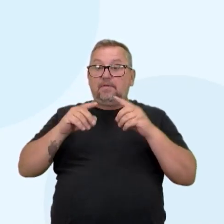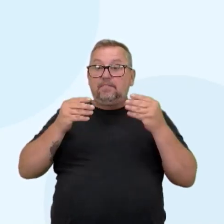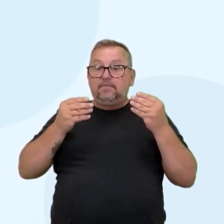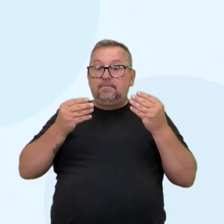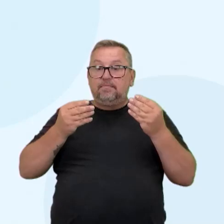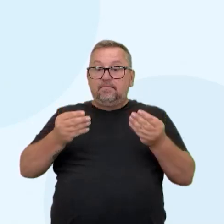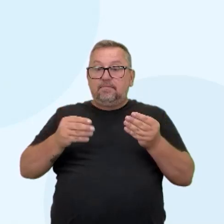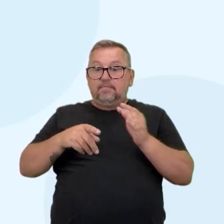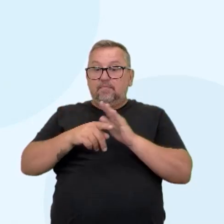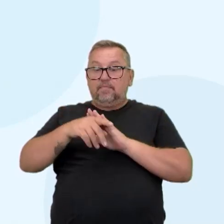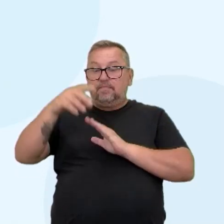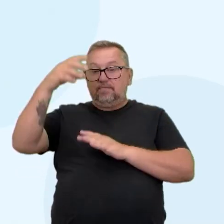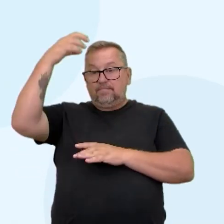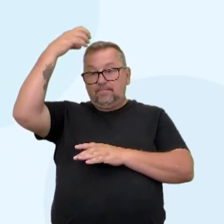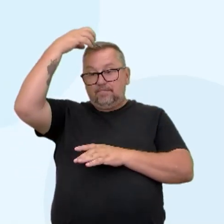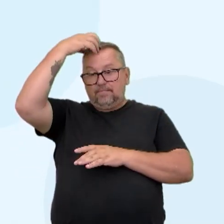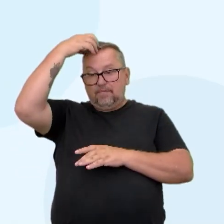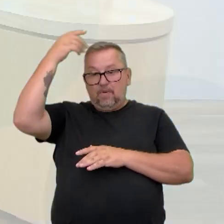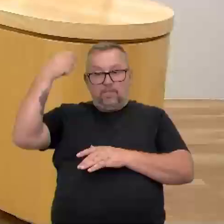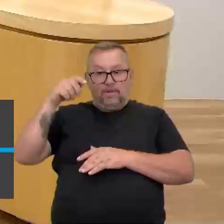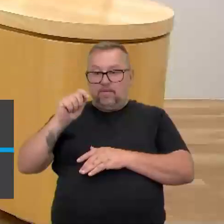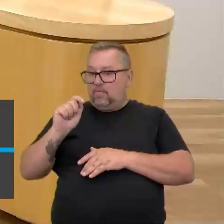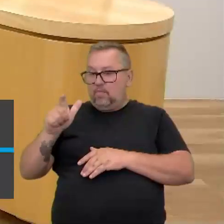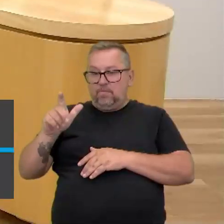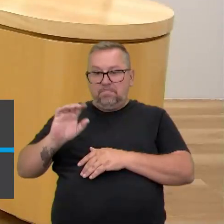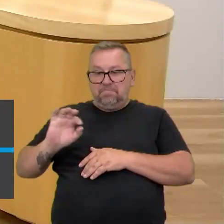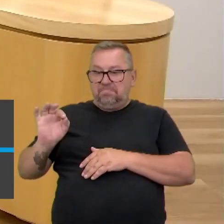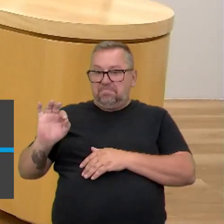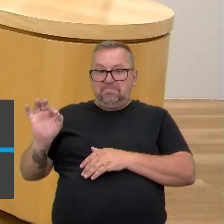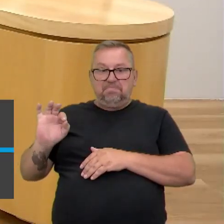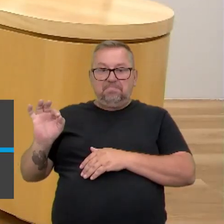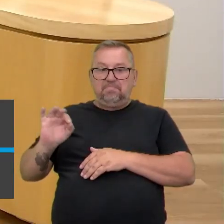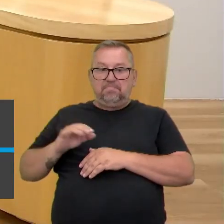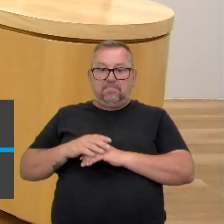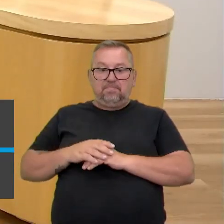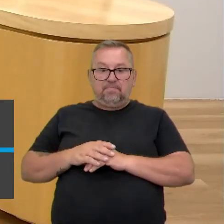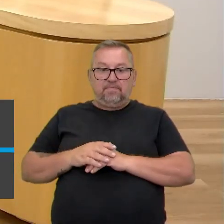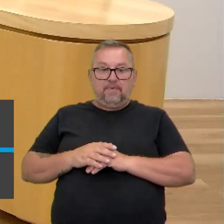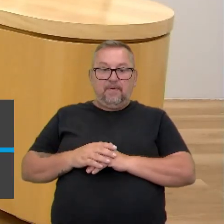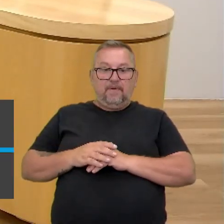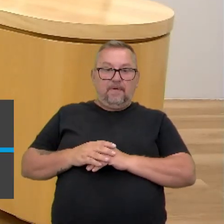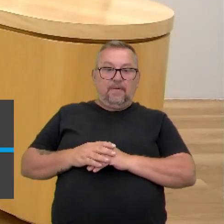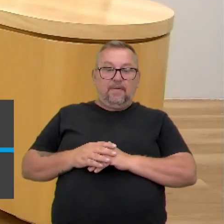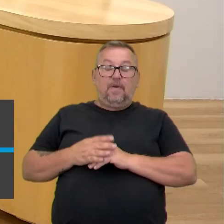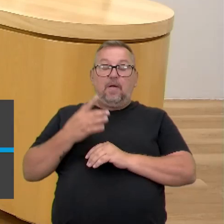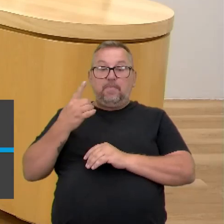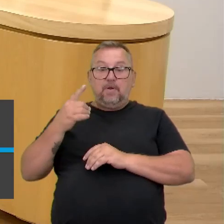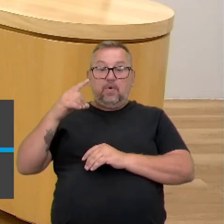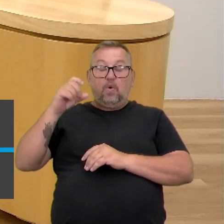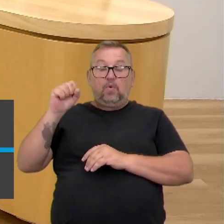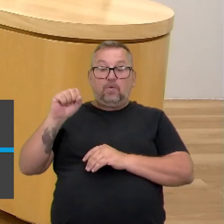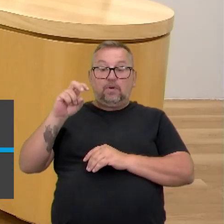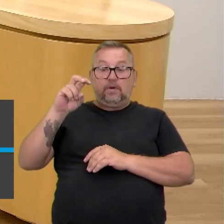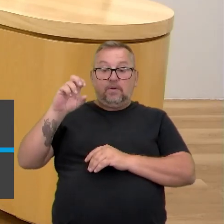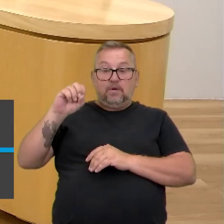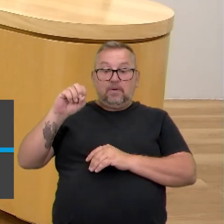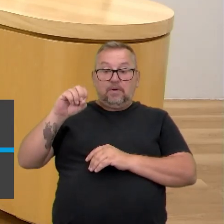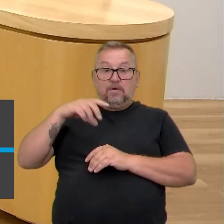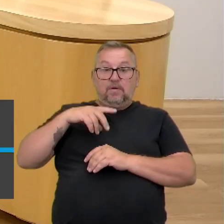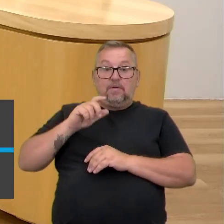cedida pela coroa, você não precisava comprar. Só em 1850 que ela passa a ter que